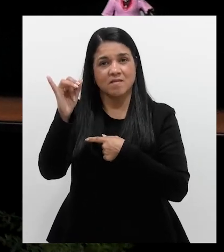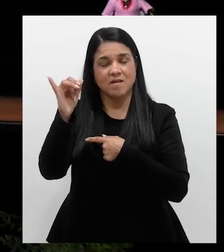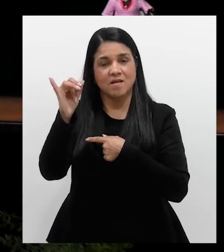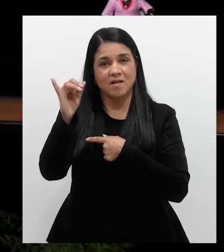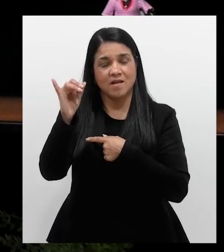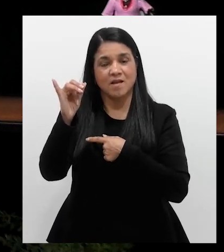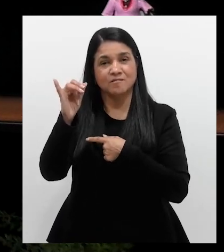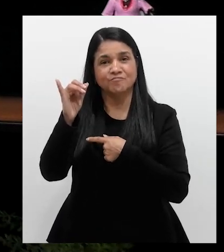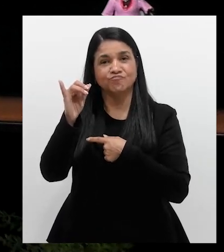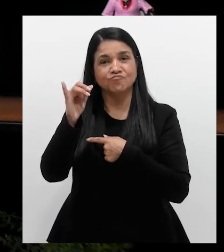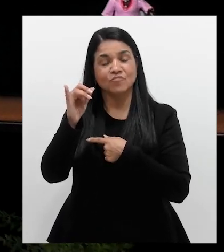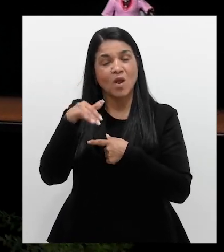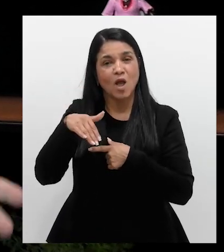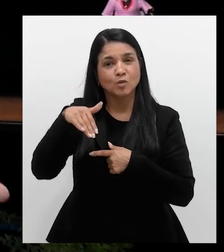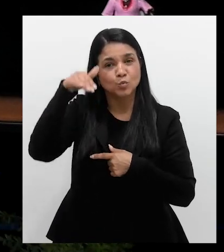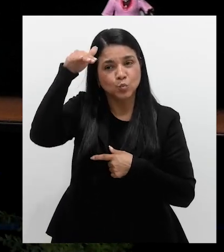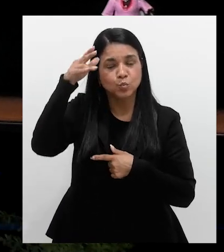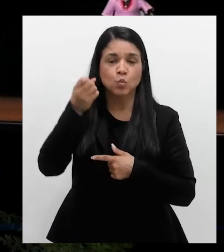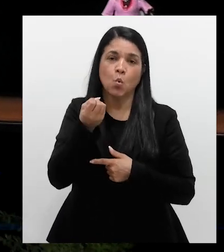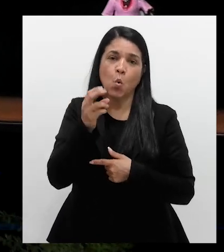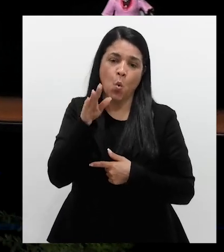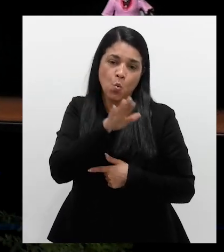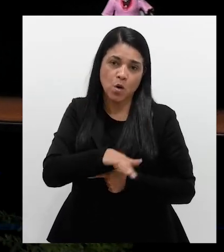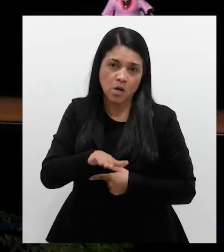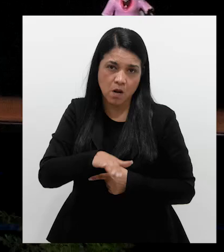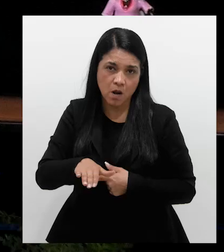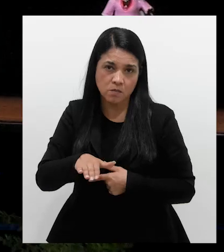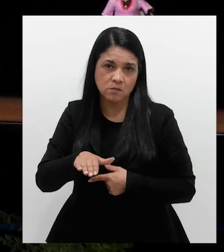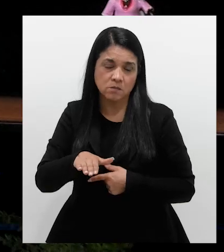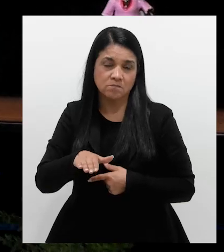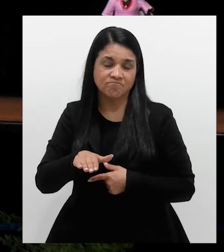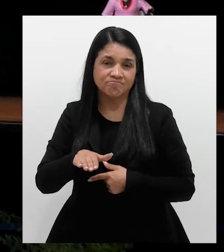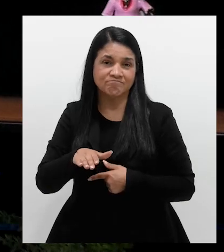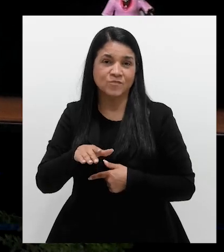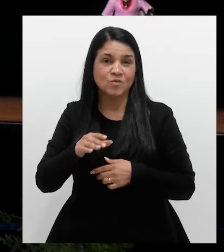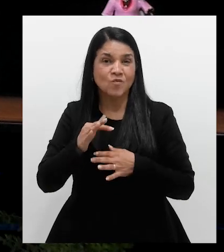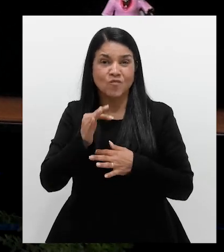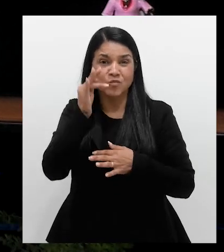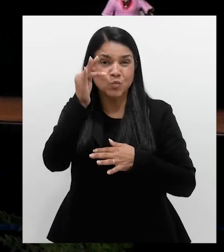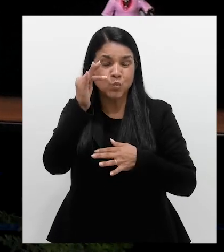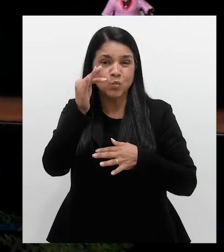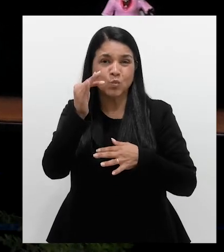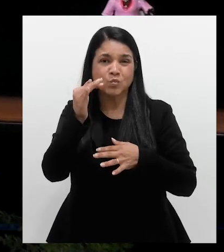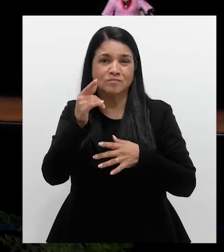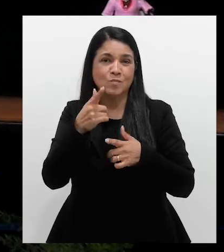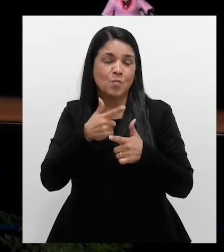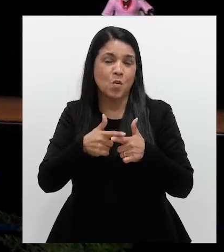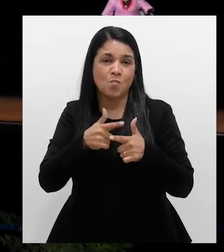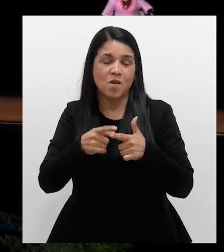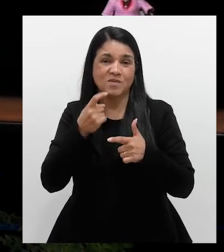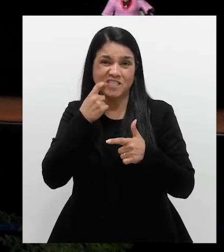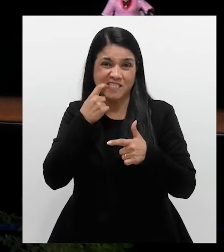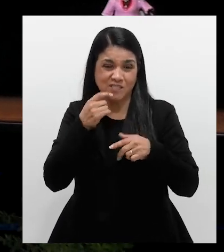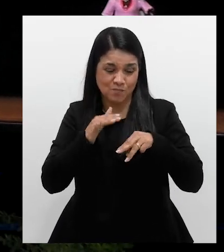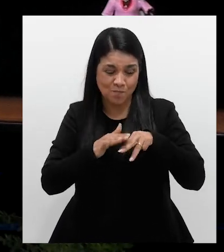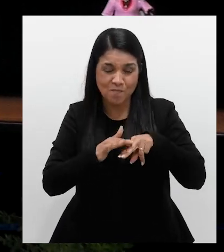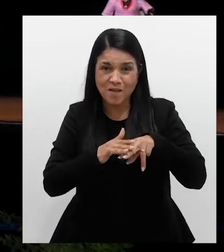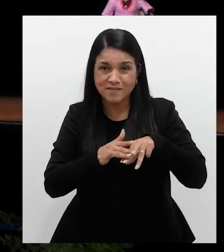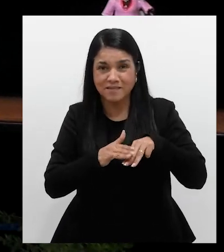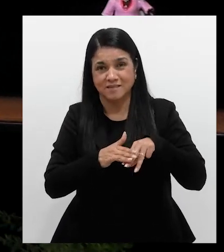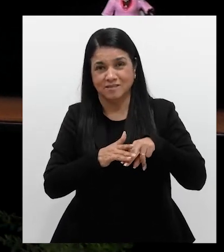prevenção, ela evite que esse adulto, ou essa criança, essa família no geral, sejam pacientes no futuro. Então, assim, você